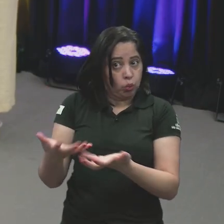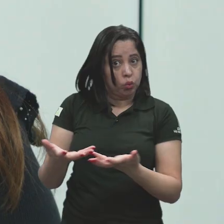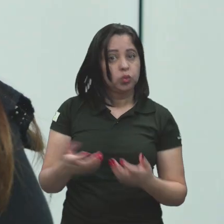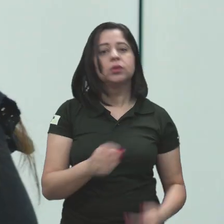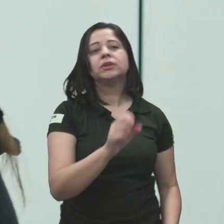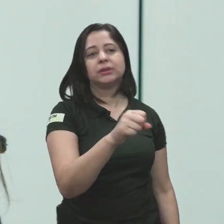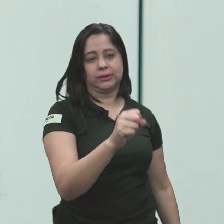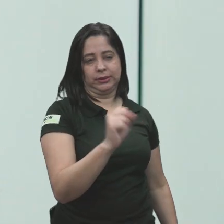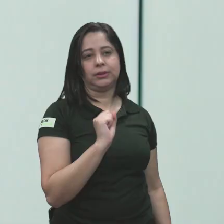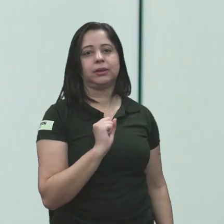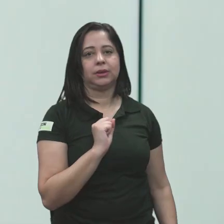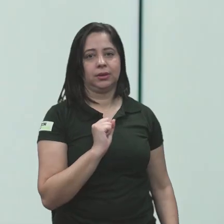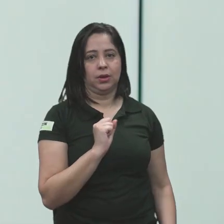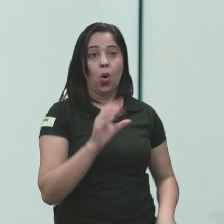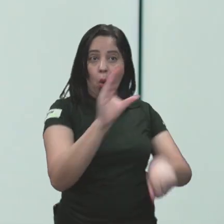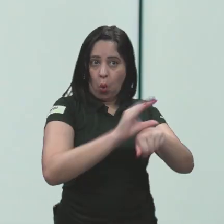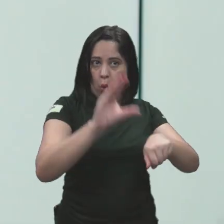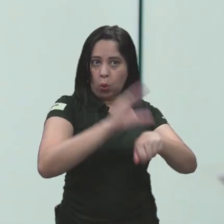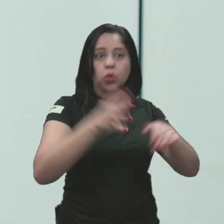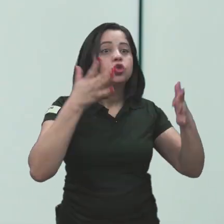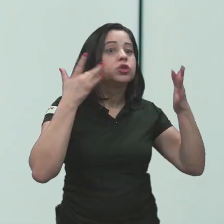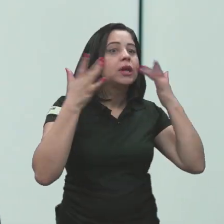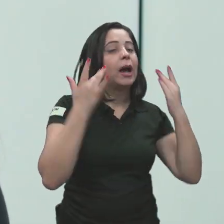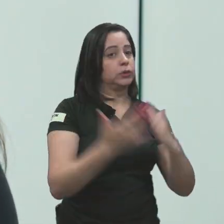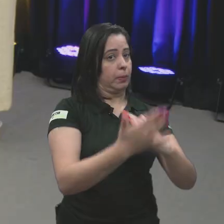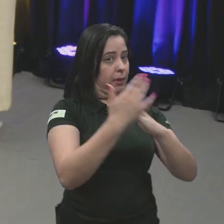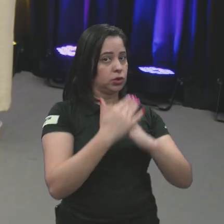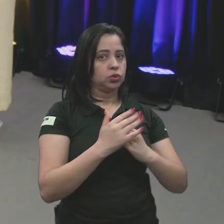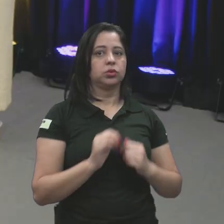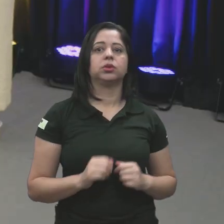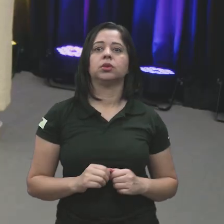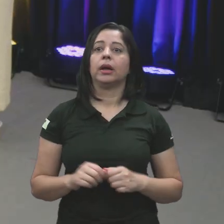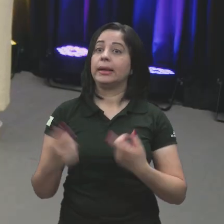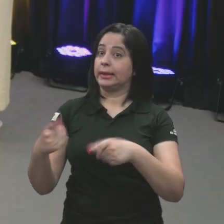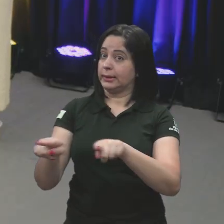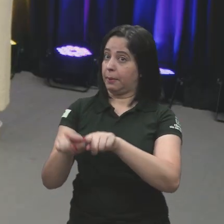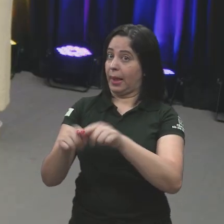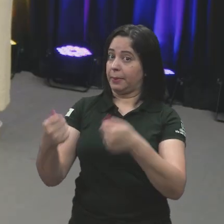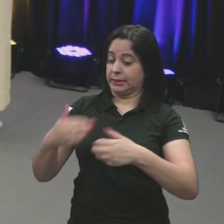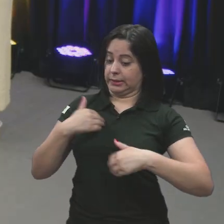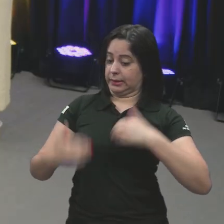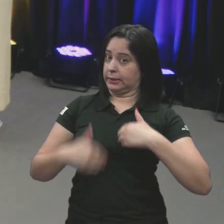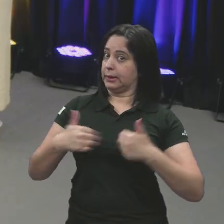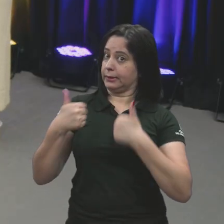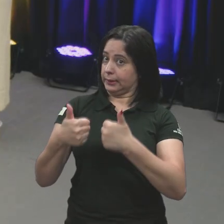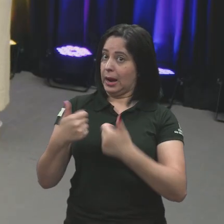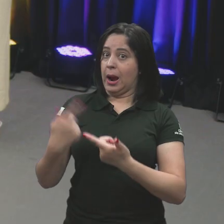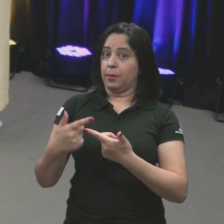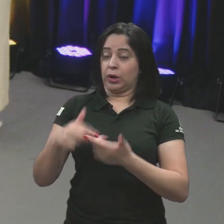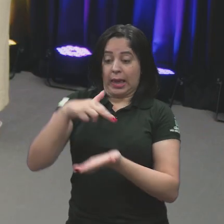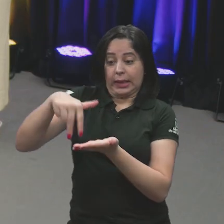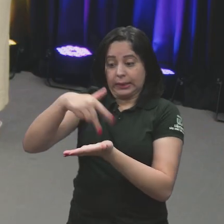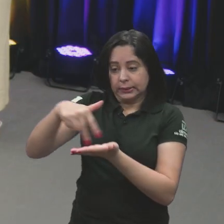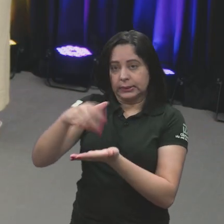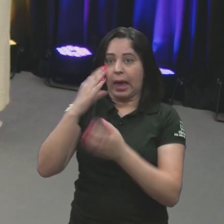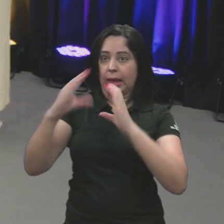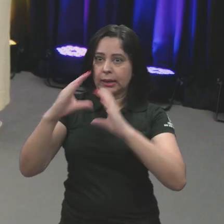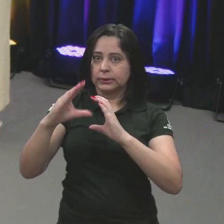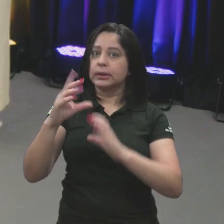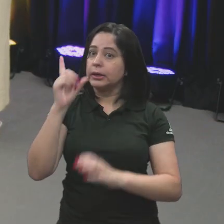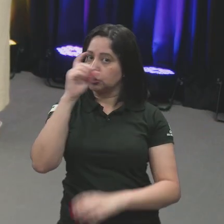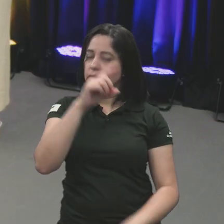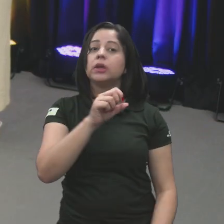me ajuda. E tem que ter um pouco de condicionamento, né? Porque dançar e cantar é difícil. é um pouquinho, né? Dependendo